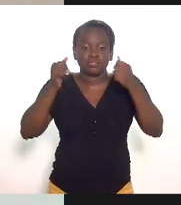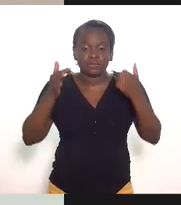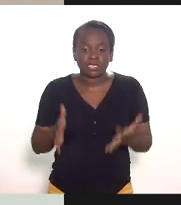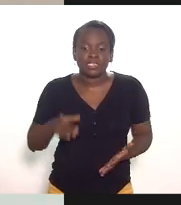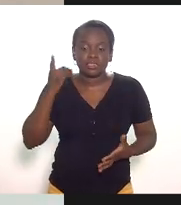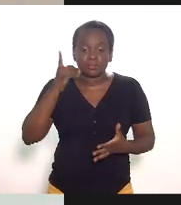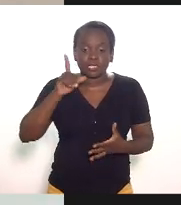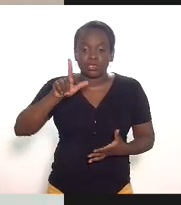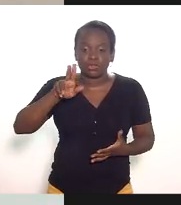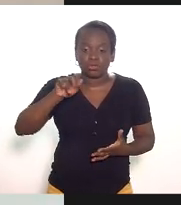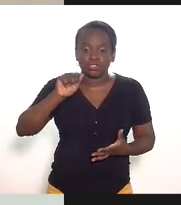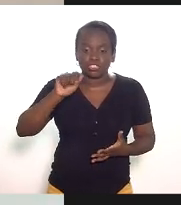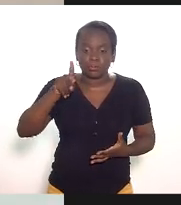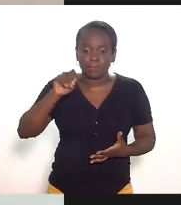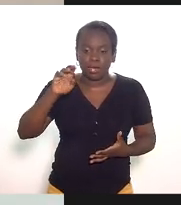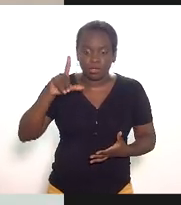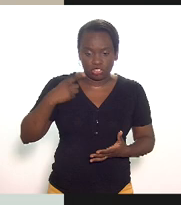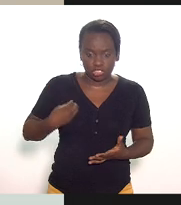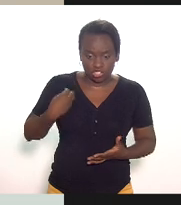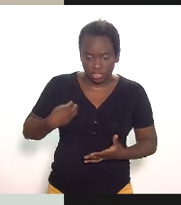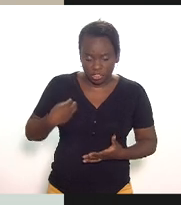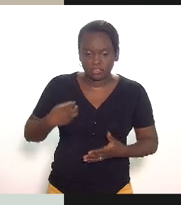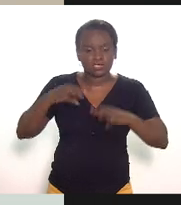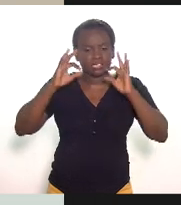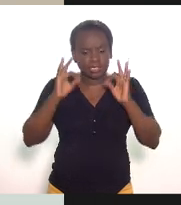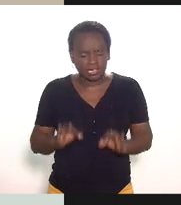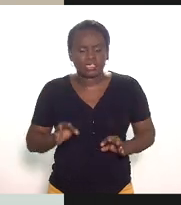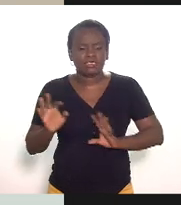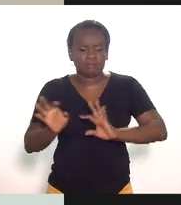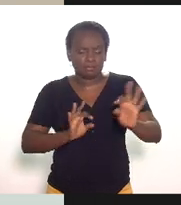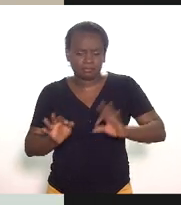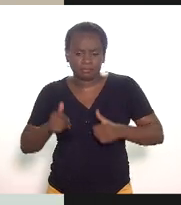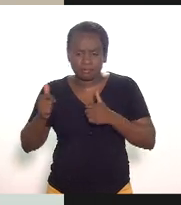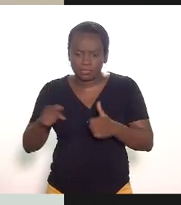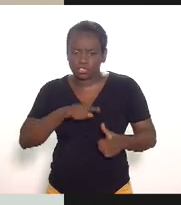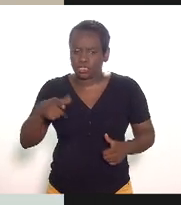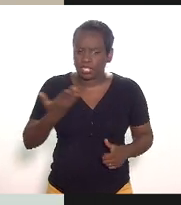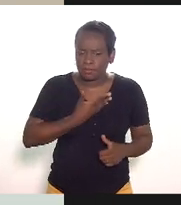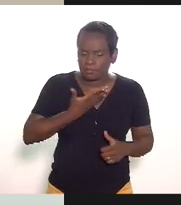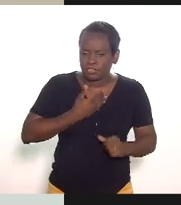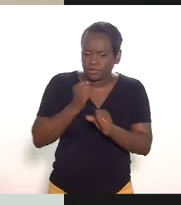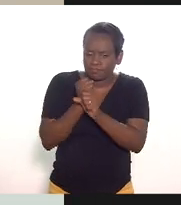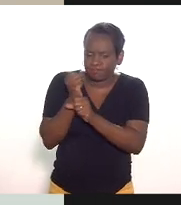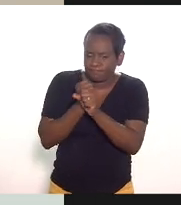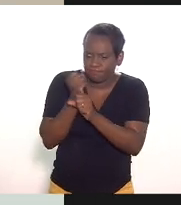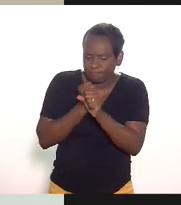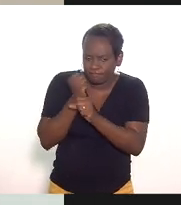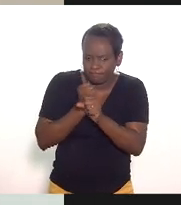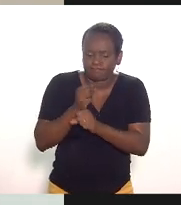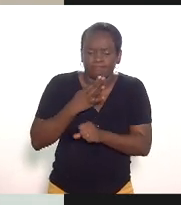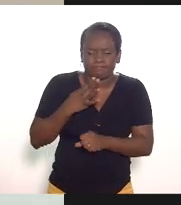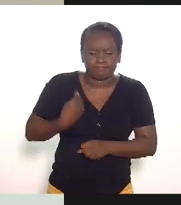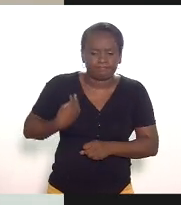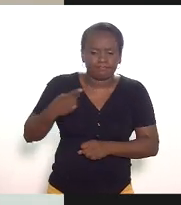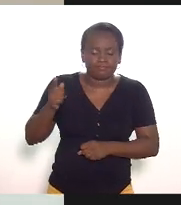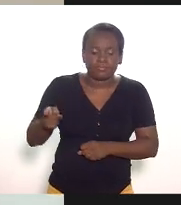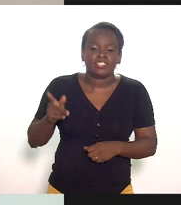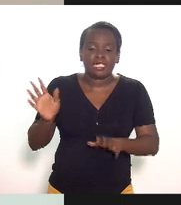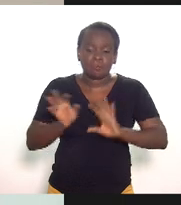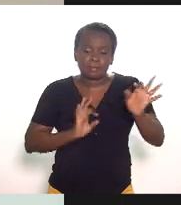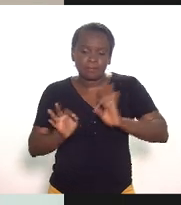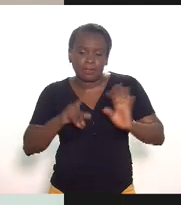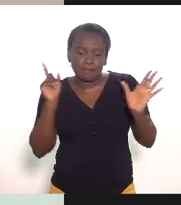lá, tenho certeza que está me representando muito bem, somos amigos e parceiros há muitos anos, vai estar formulando as